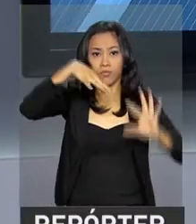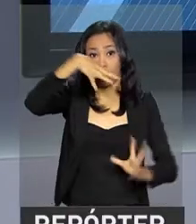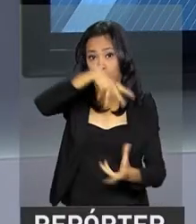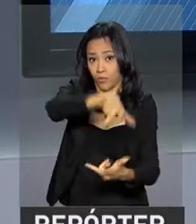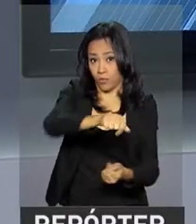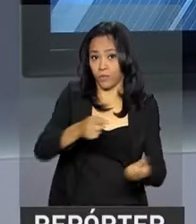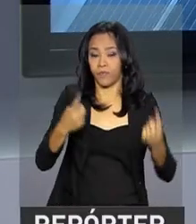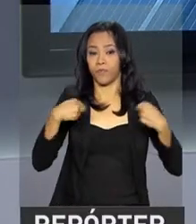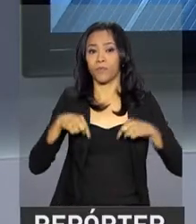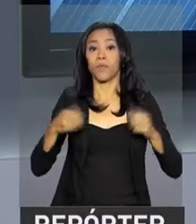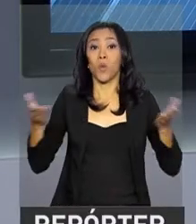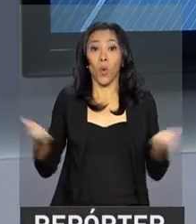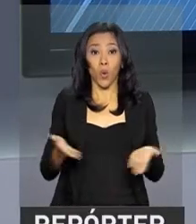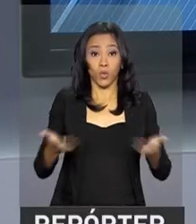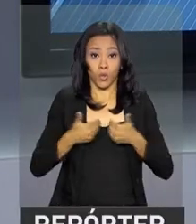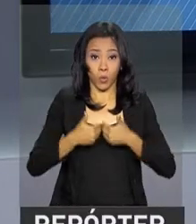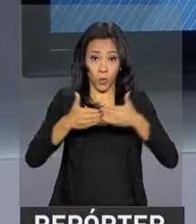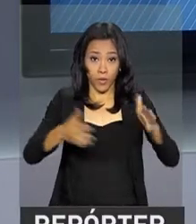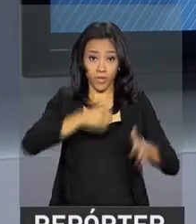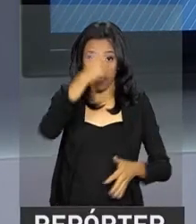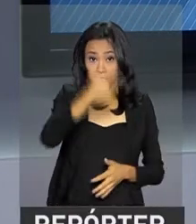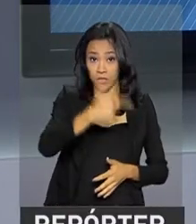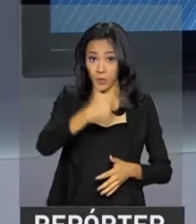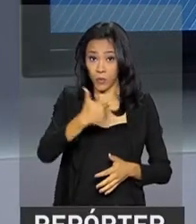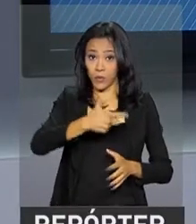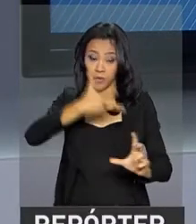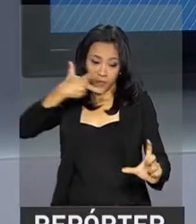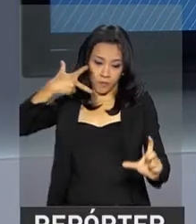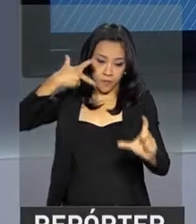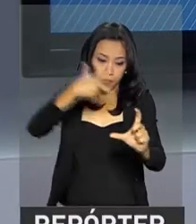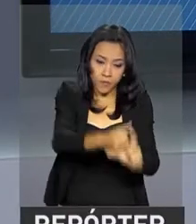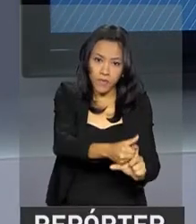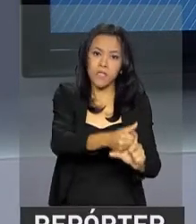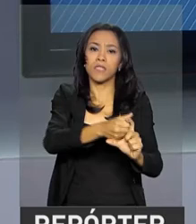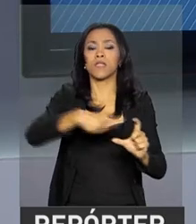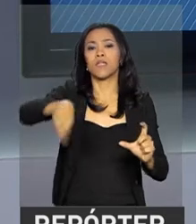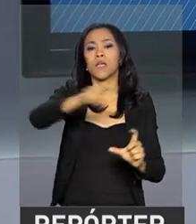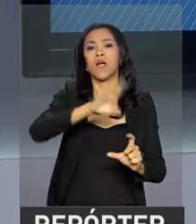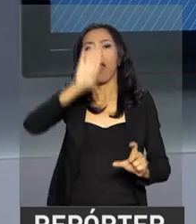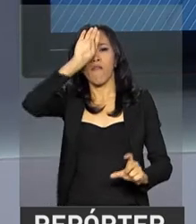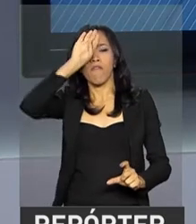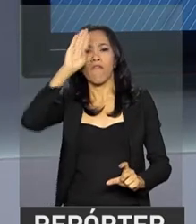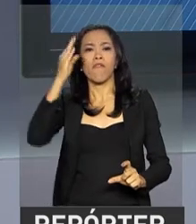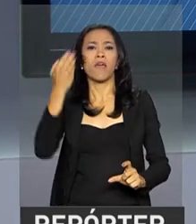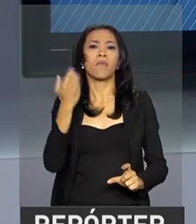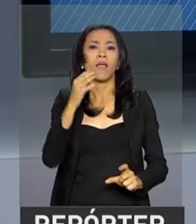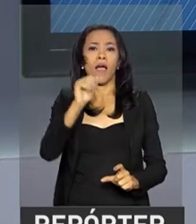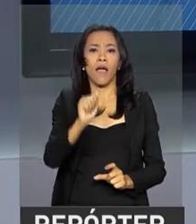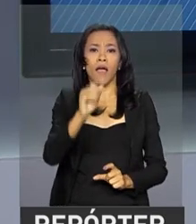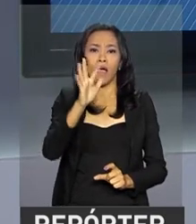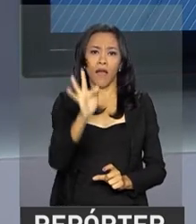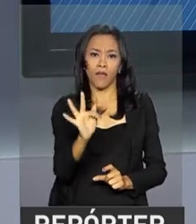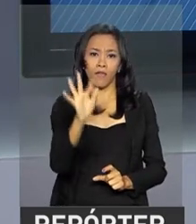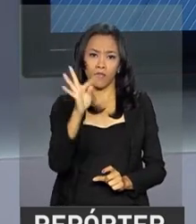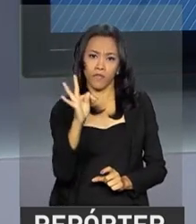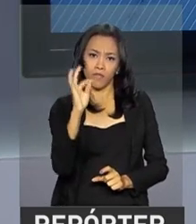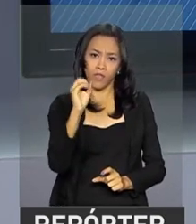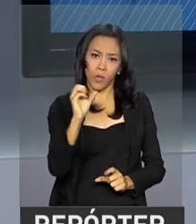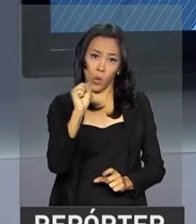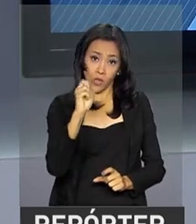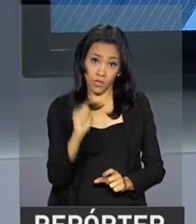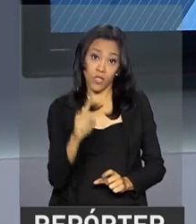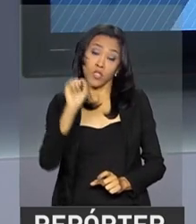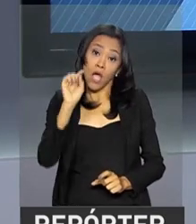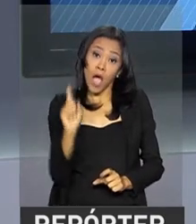começa hoje a segunda fase da campanha de vacinação contra a febre aftosa em todas as unidades da federação exceto santa catarina